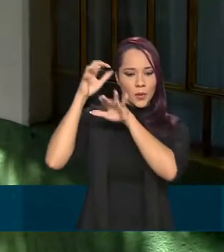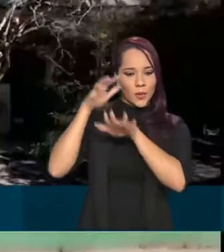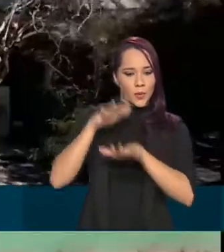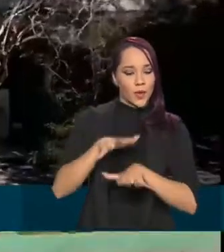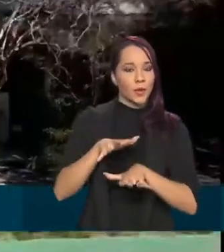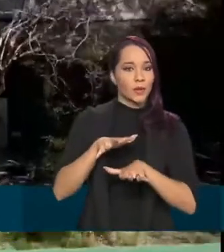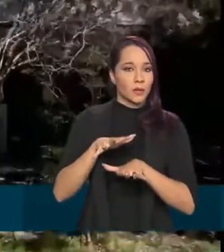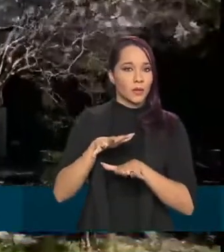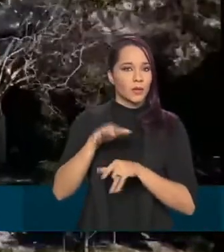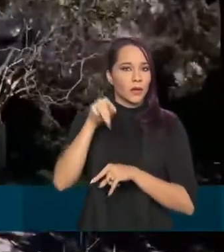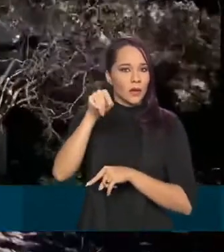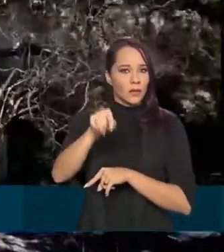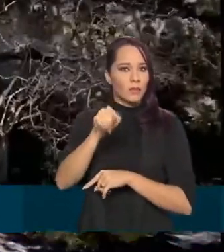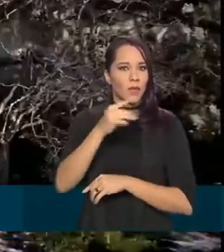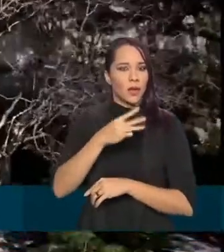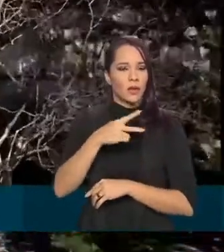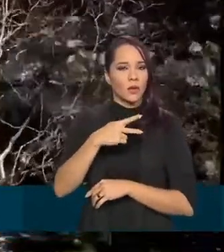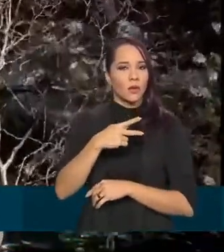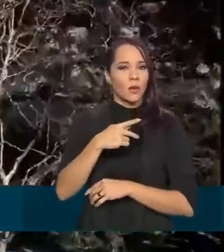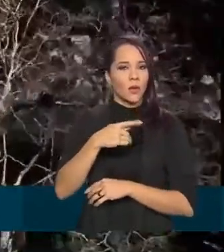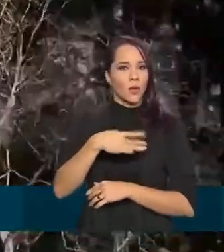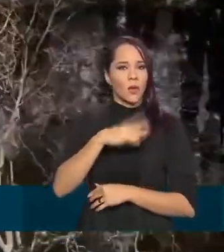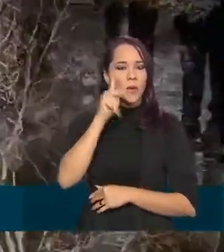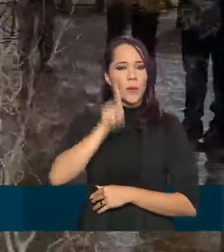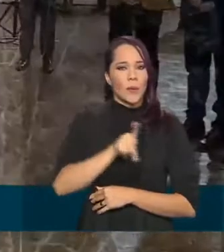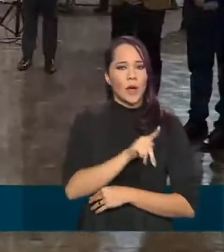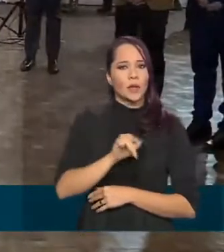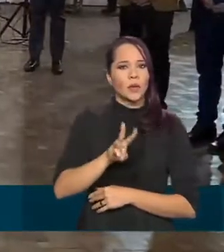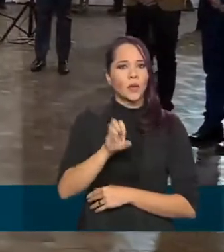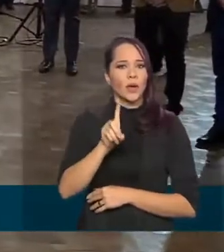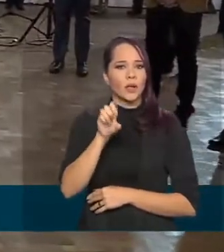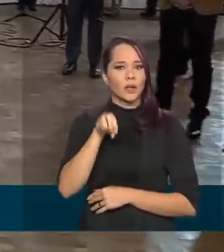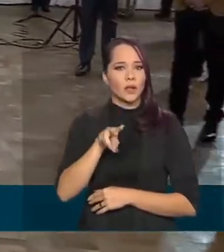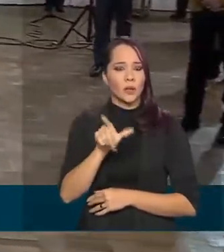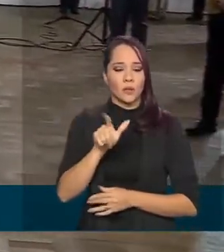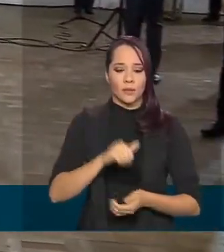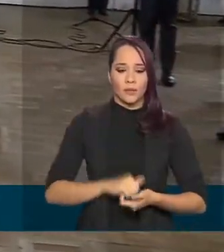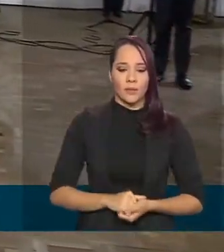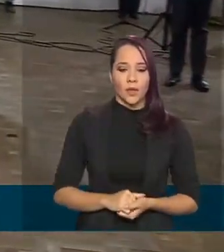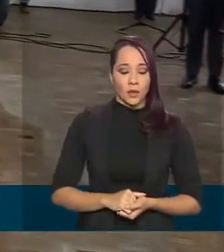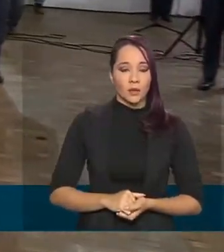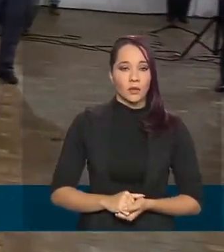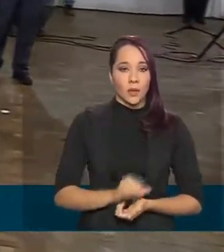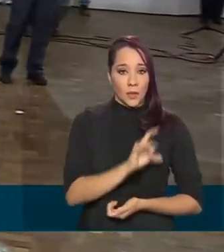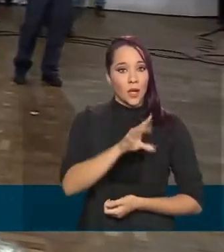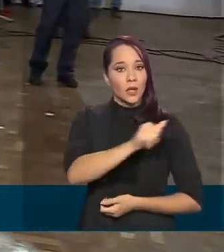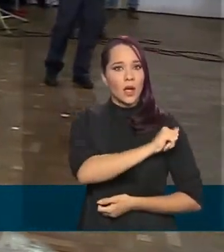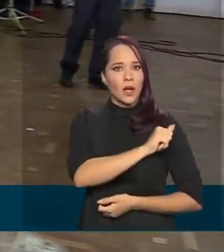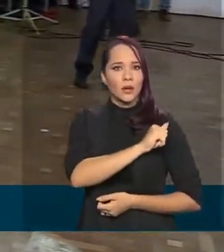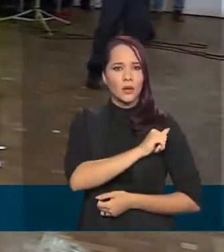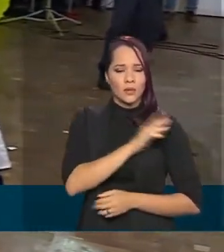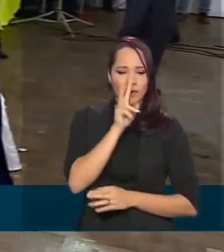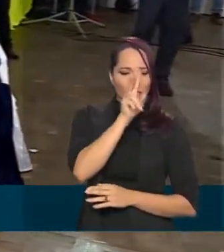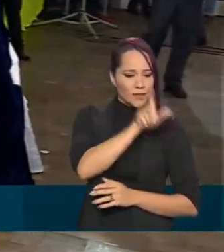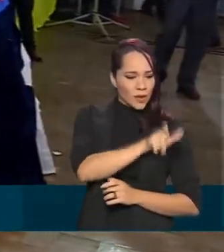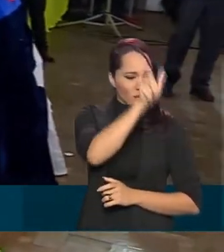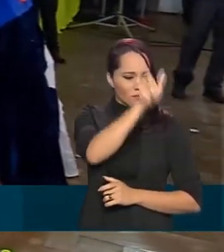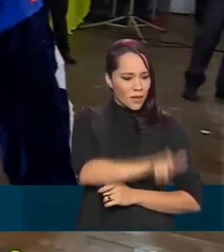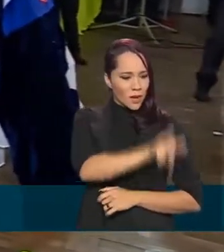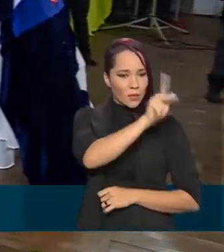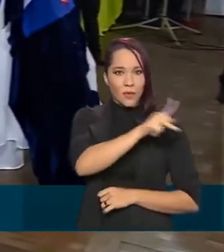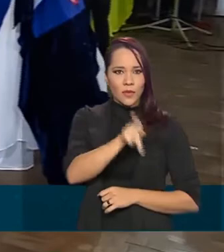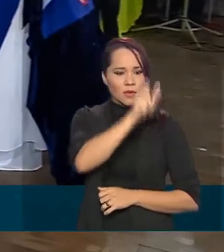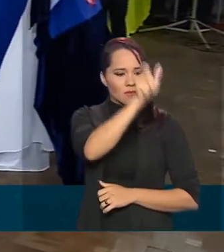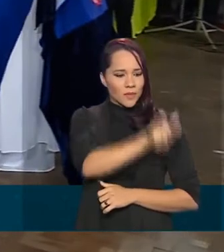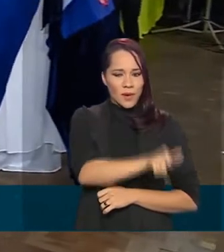proferida pelo capelão militar Padre Wendel. Para que os alunos encontrem nos seus professores a